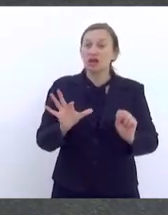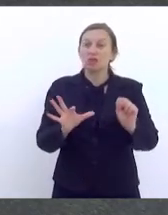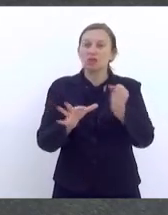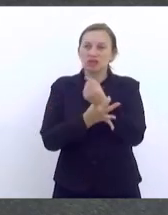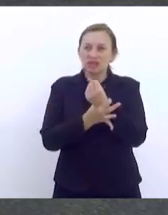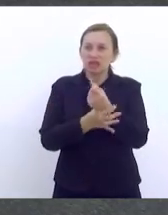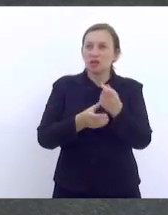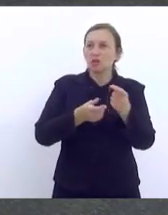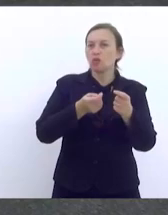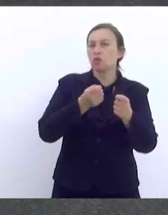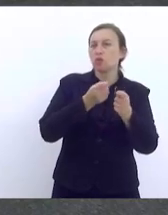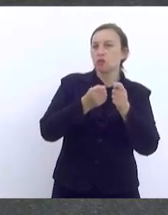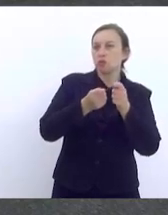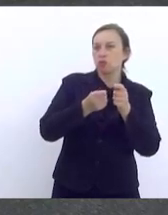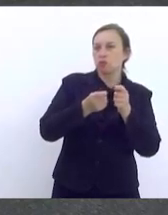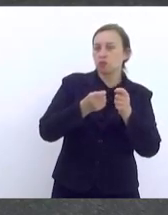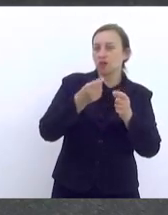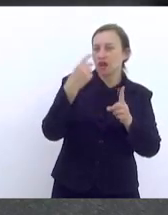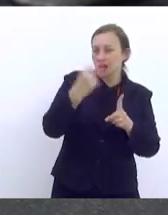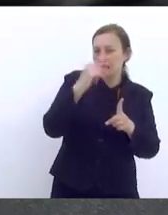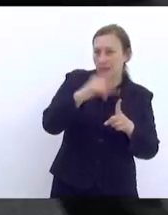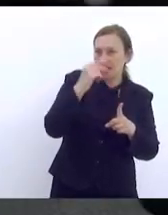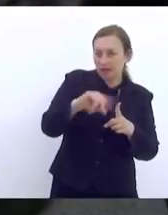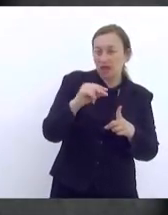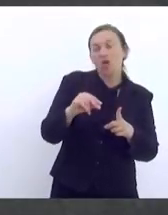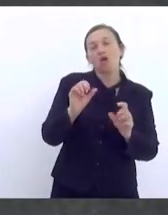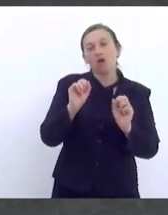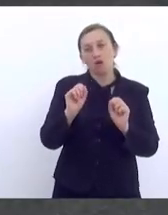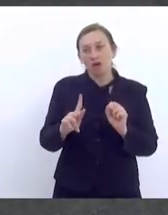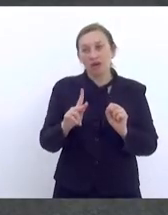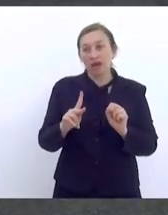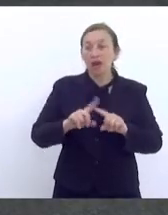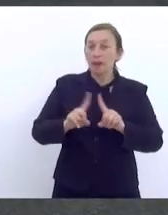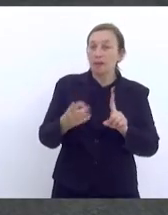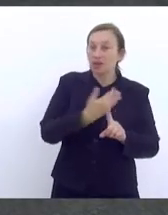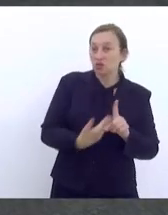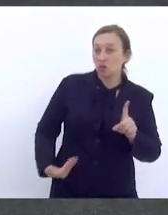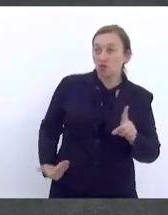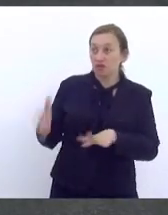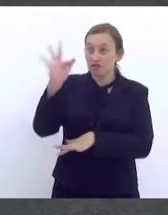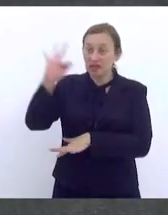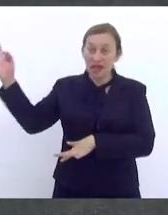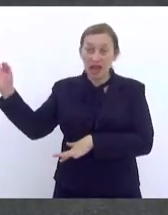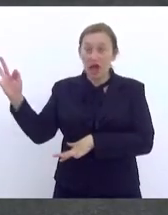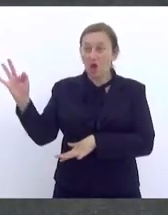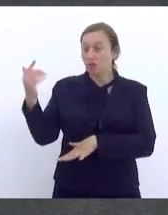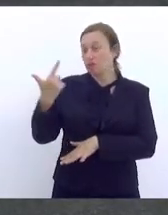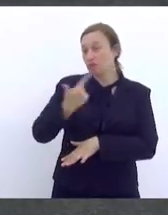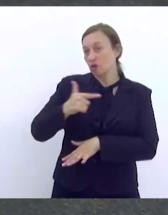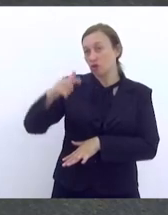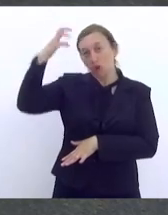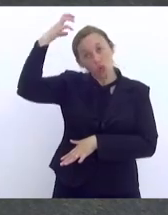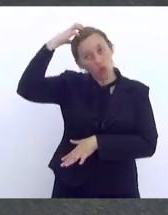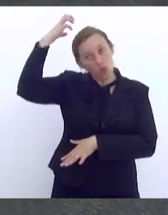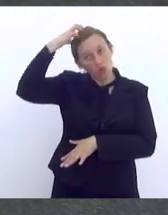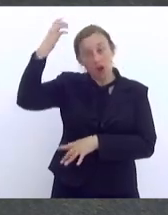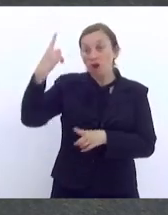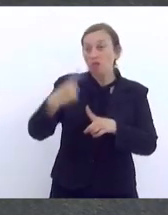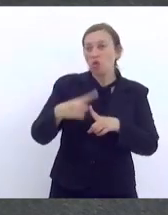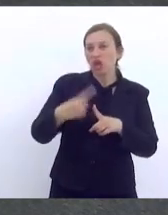talvez até Contasse com meu apoio porque nenhuma mulher merece deve apanhar ou experimentar qualquer tipo